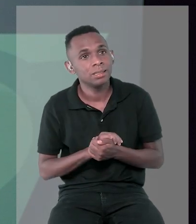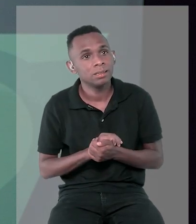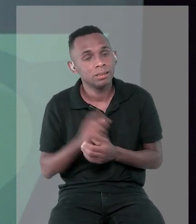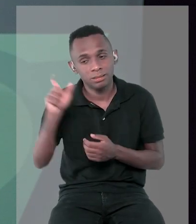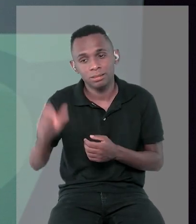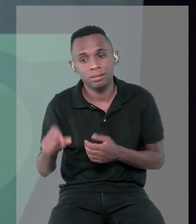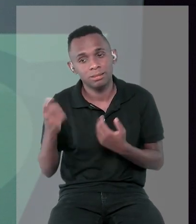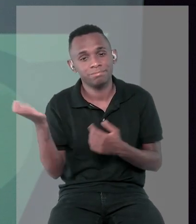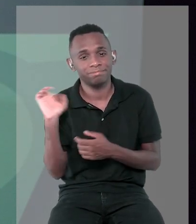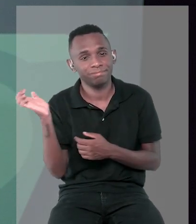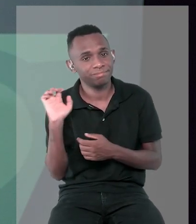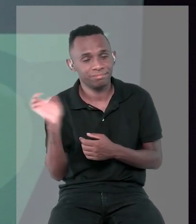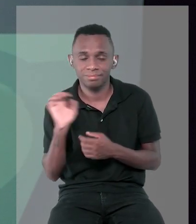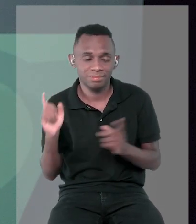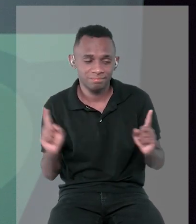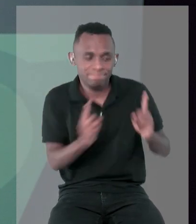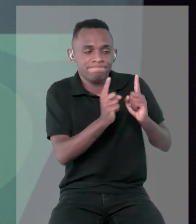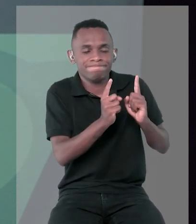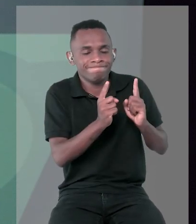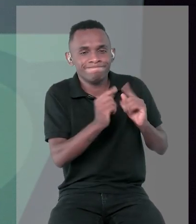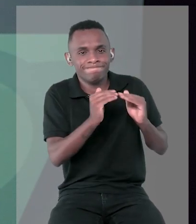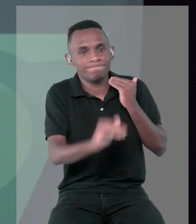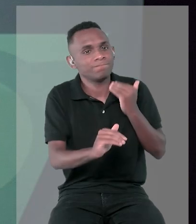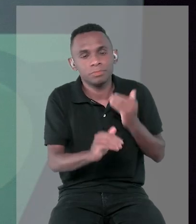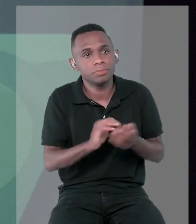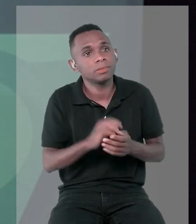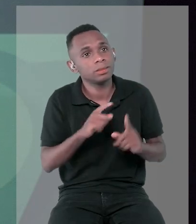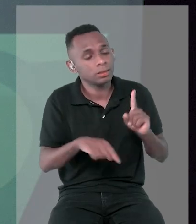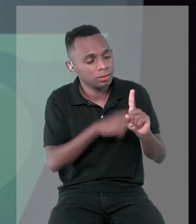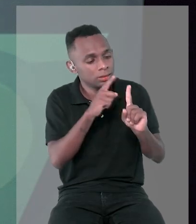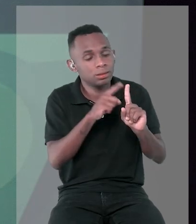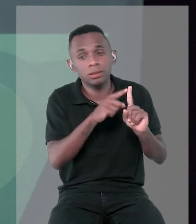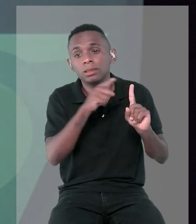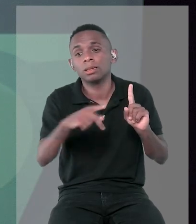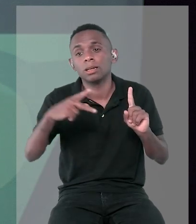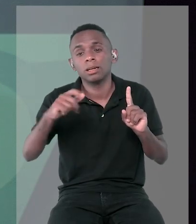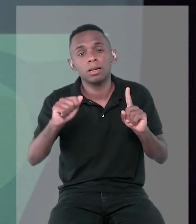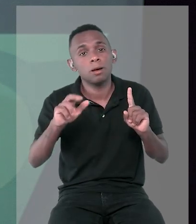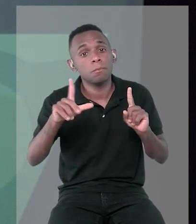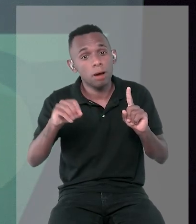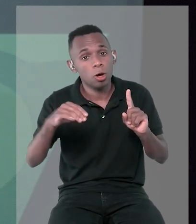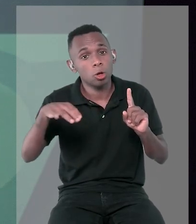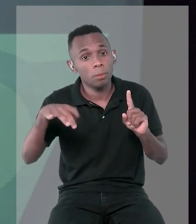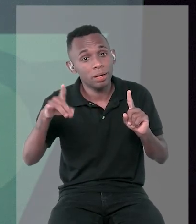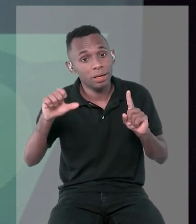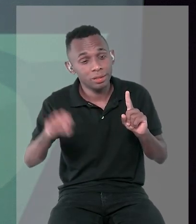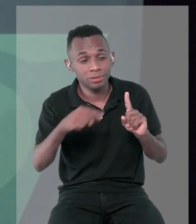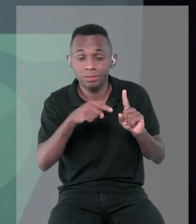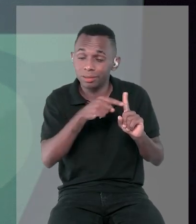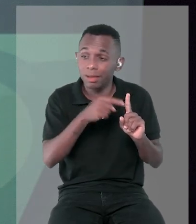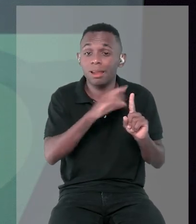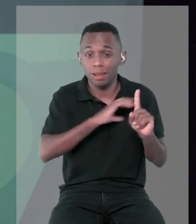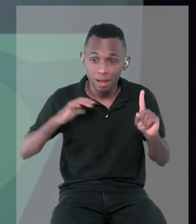Mas ele era homossexual, não deu certo com ela, né? Depois ela foi apaixonada pelo Paulo Mendes Campos, né? Acho que ela gostava